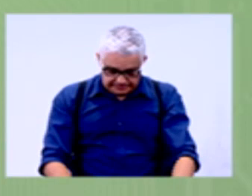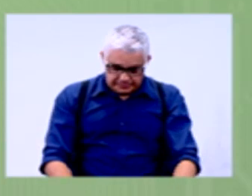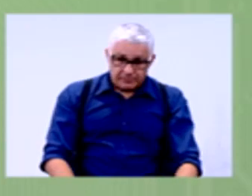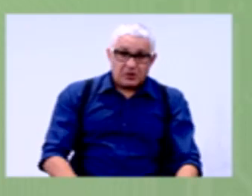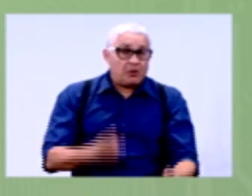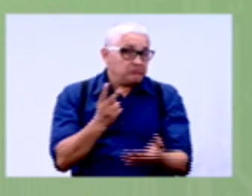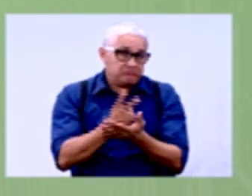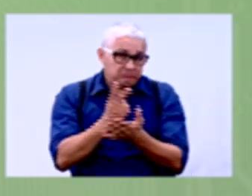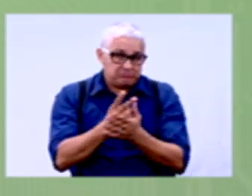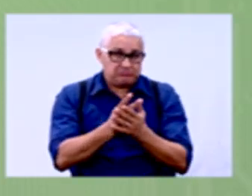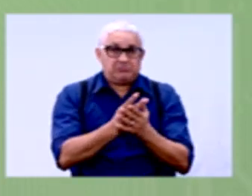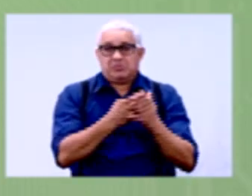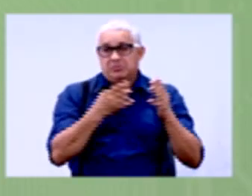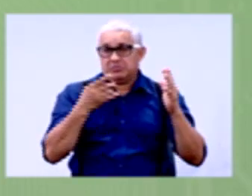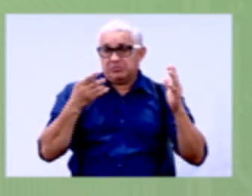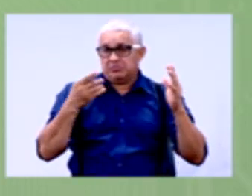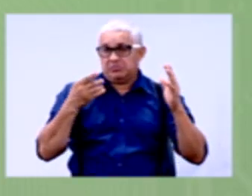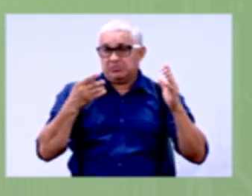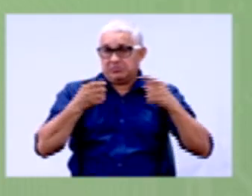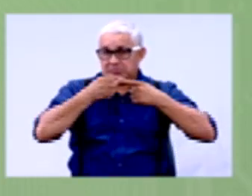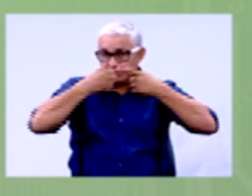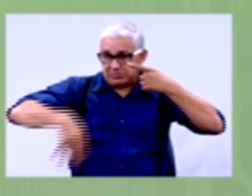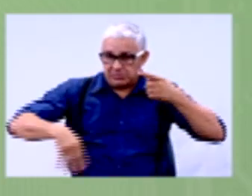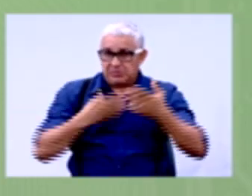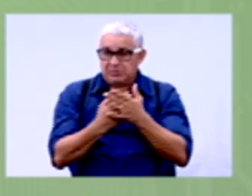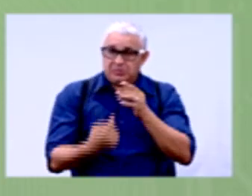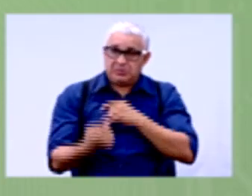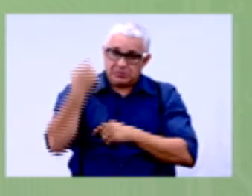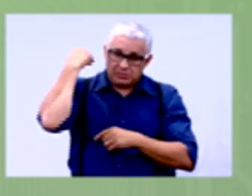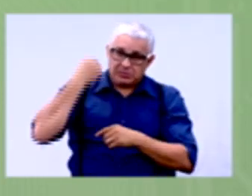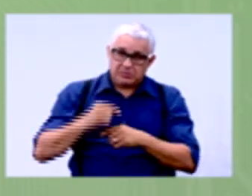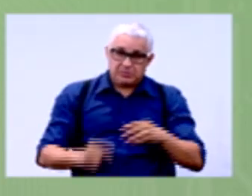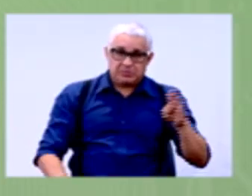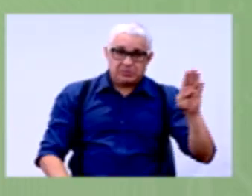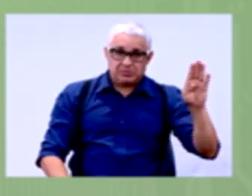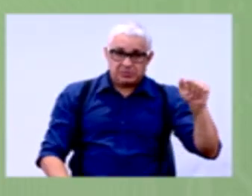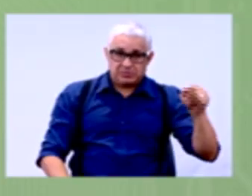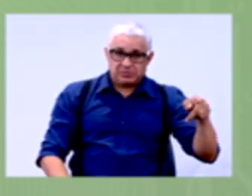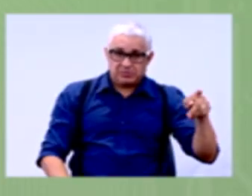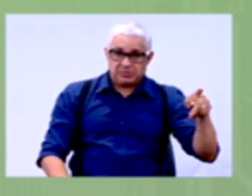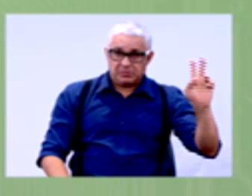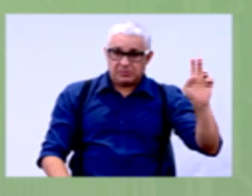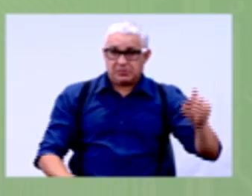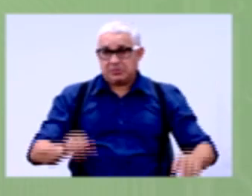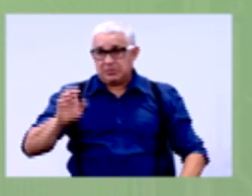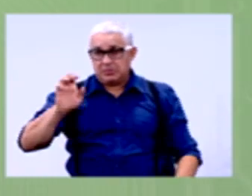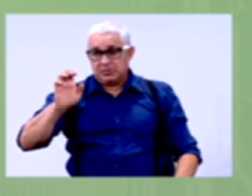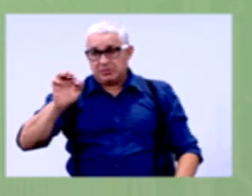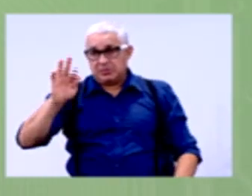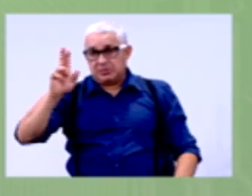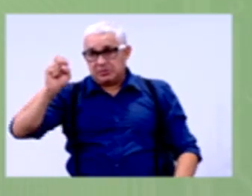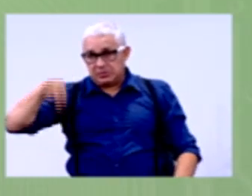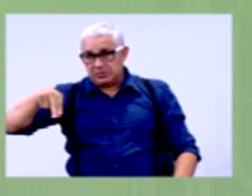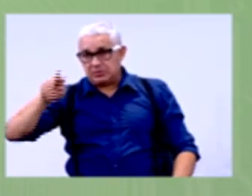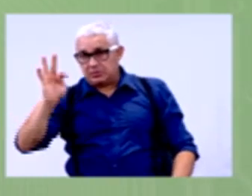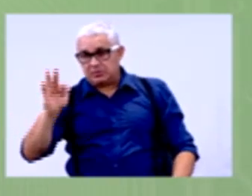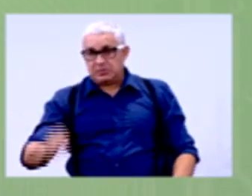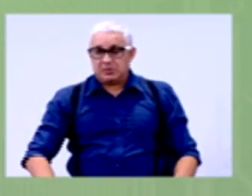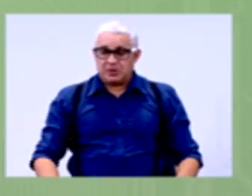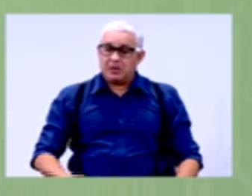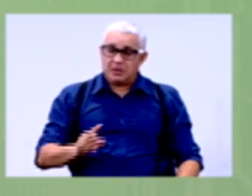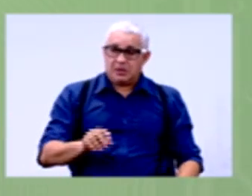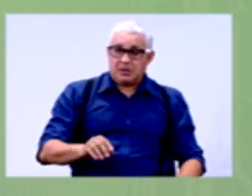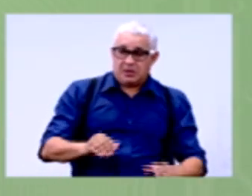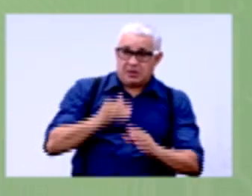programa que a gente fez na aula anterior, né? Que a gente fez a integração entre back-end e front-end, né? Ou seja, era um formulário que